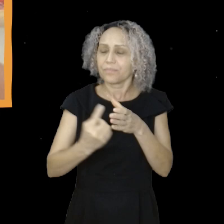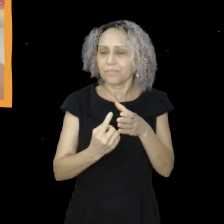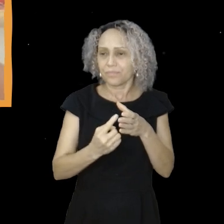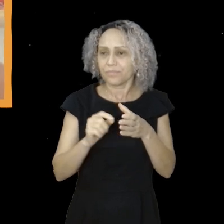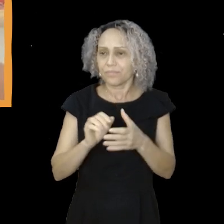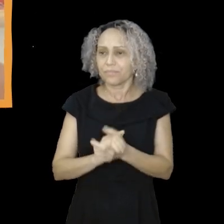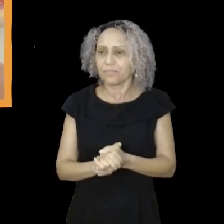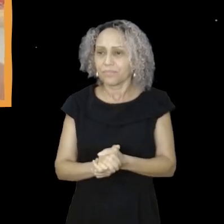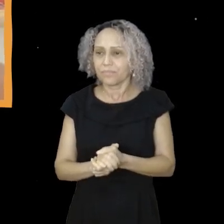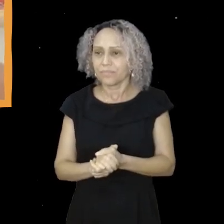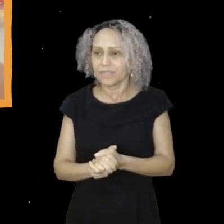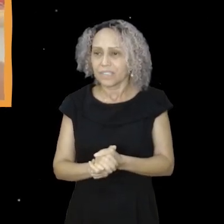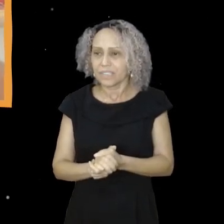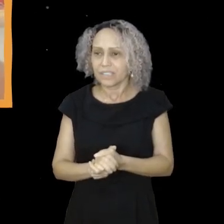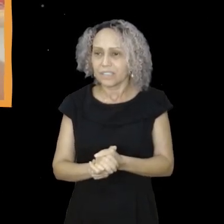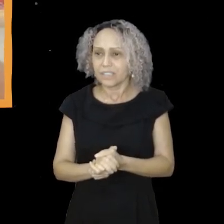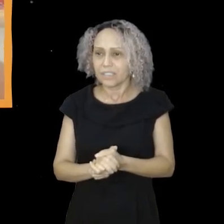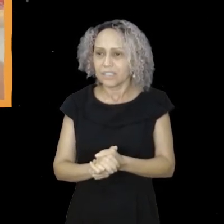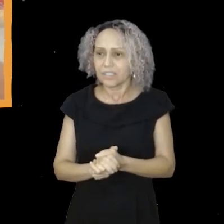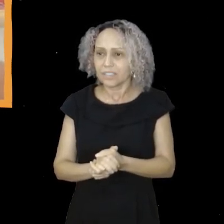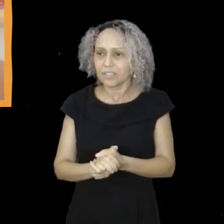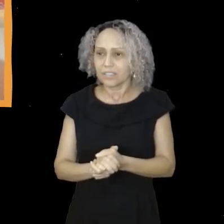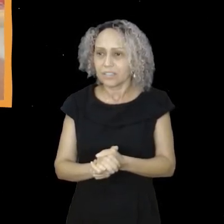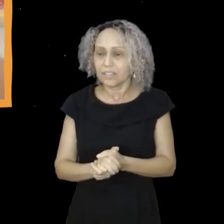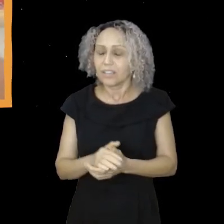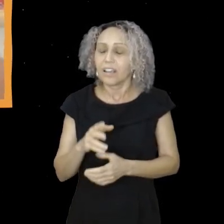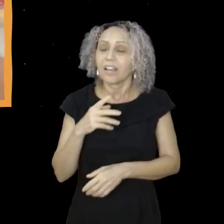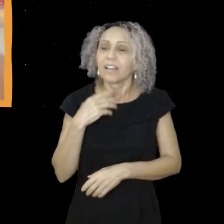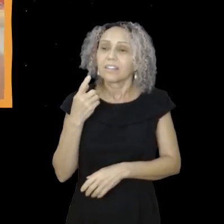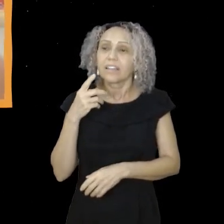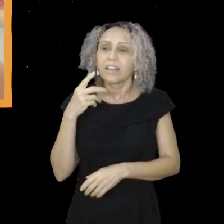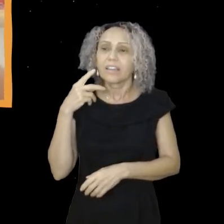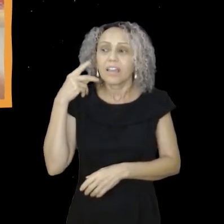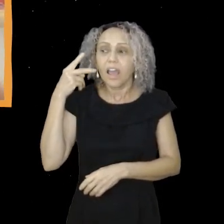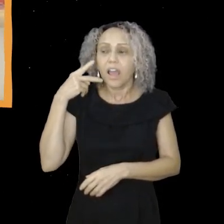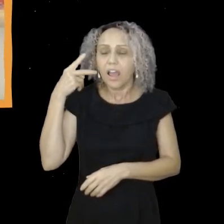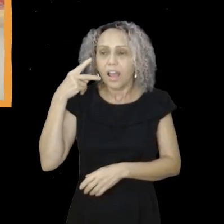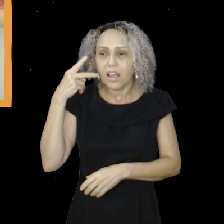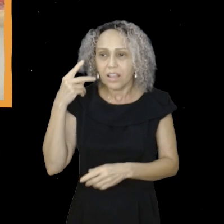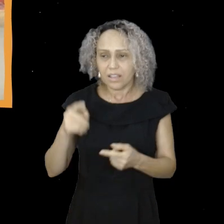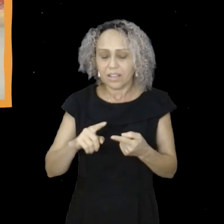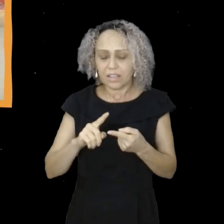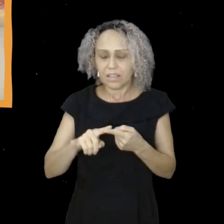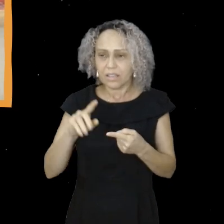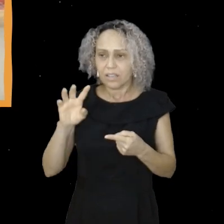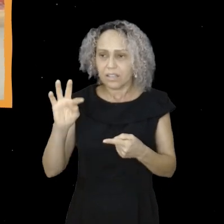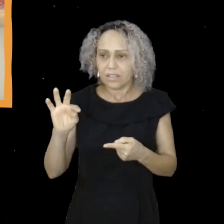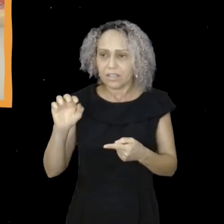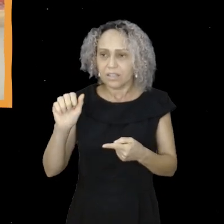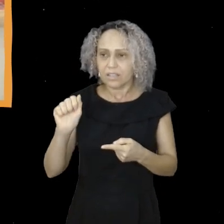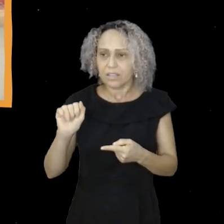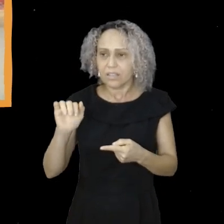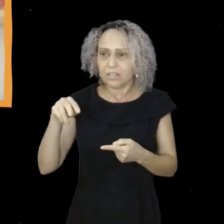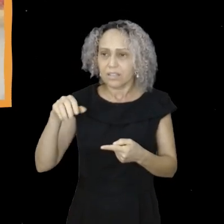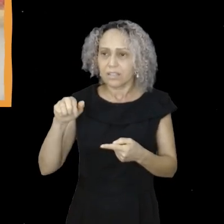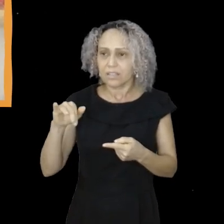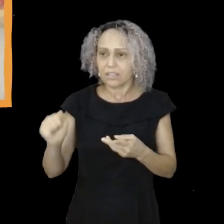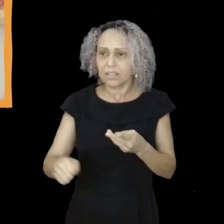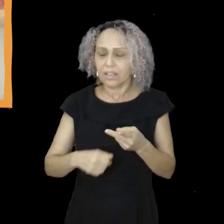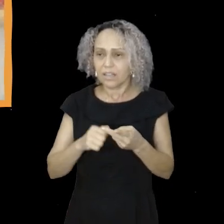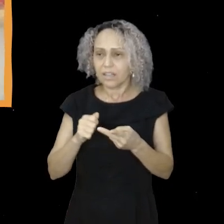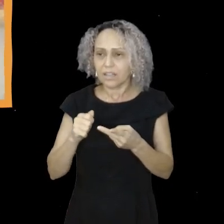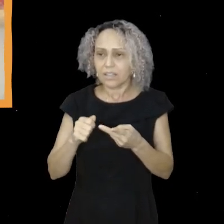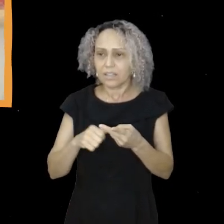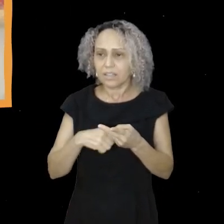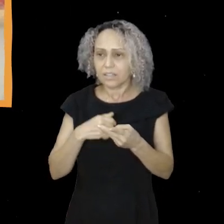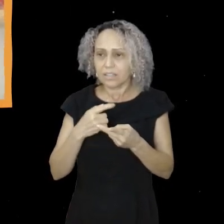Tem um que é a Vermelhinha, acho que é na época que a gente era vereadora, todas nós. Eu, a Camila Jara, Tainara Faria, 3, né? Deixa